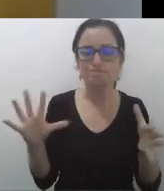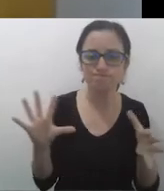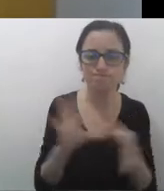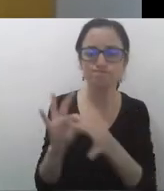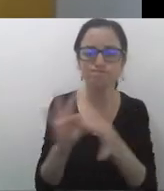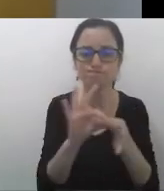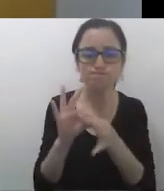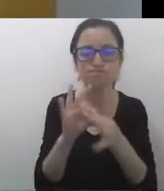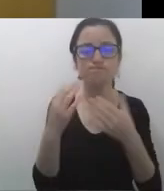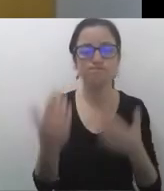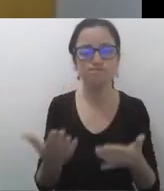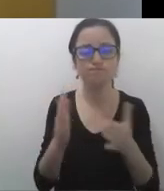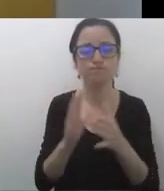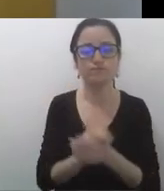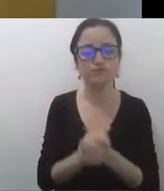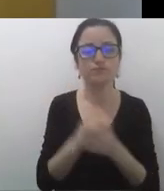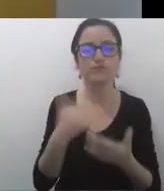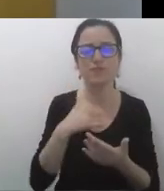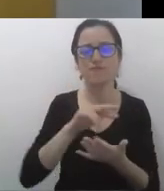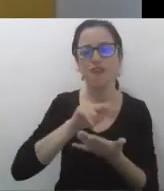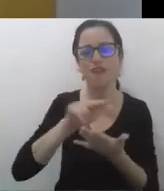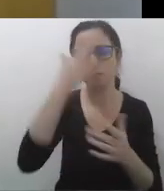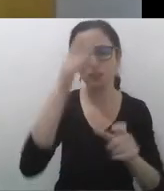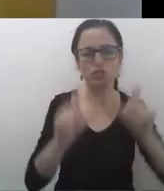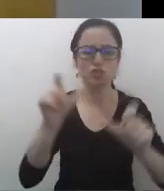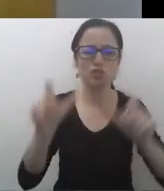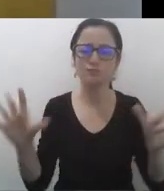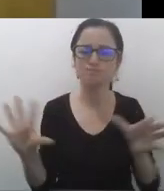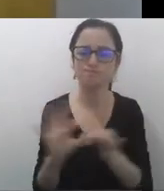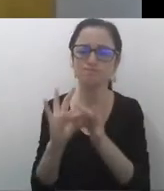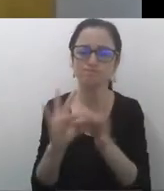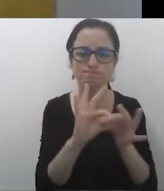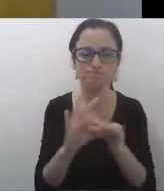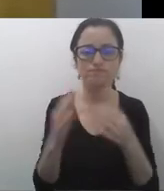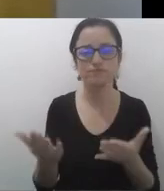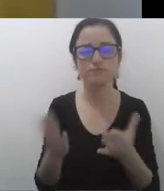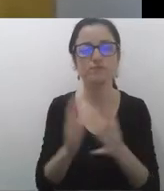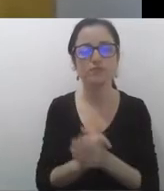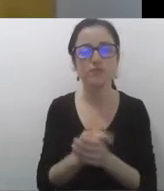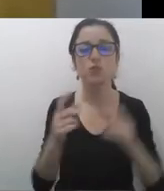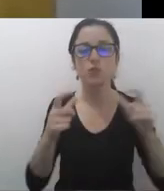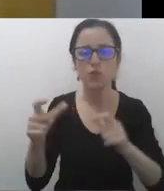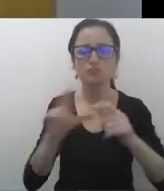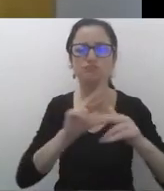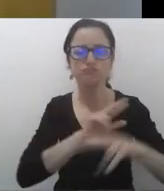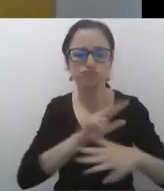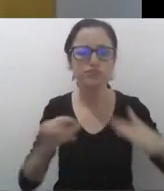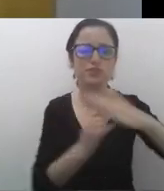E havia uma comunhão disso, uma comunhão de vários personagens, de